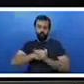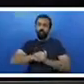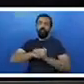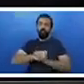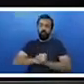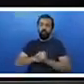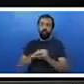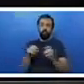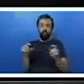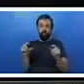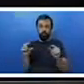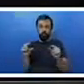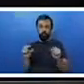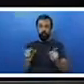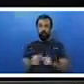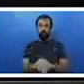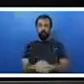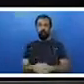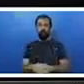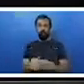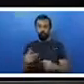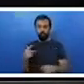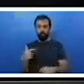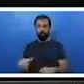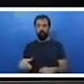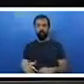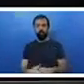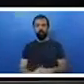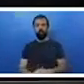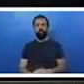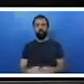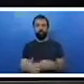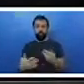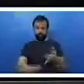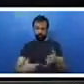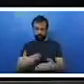no solo. Então mais uma vez, ele faz o rolamento